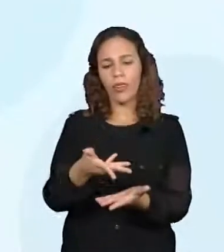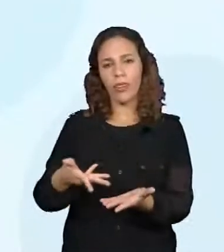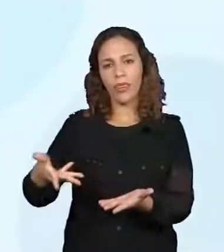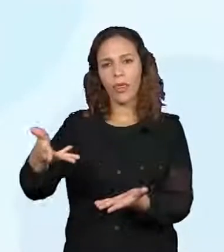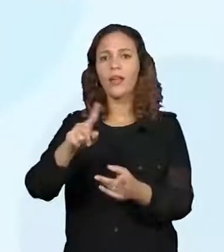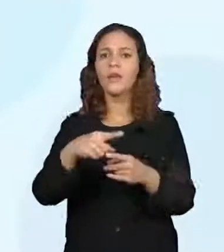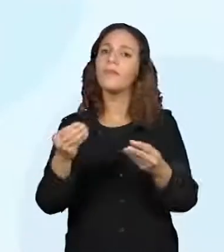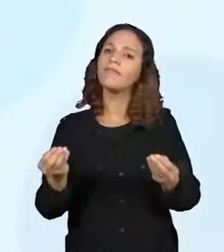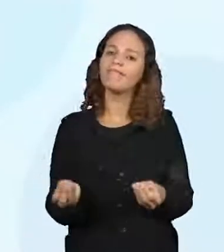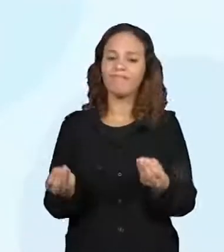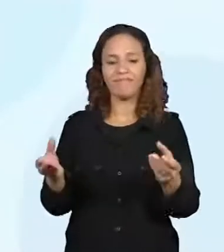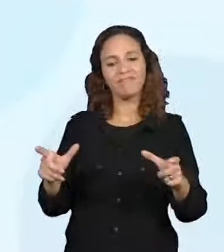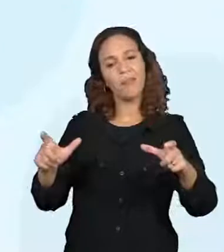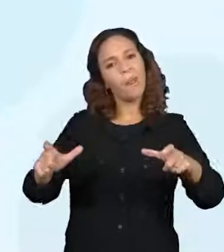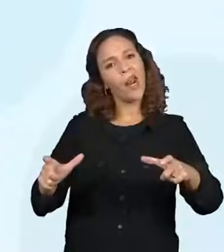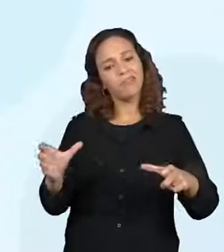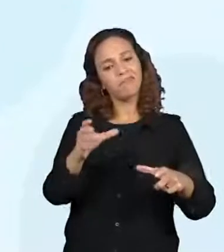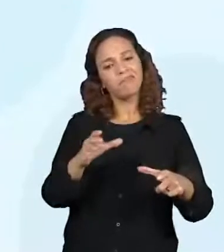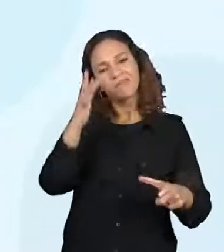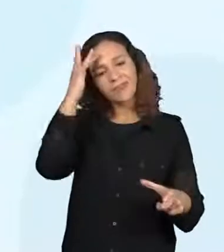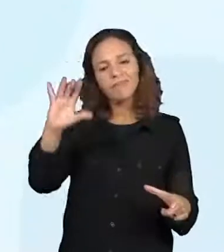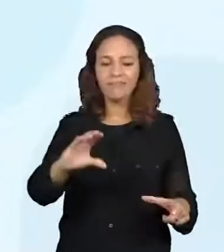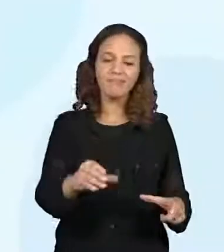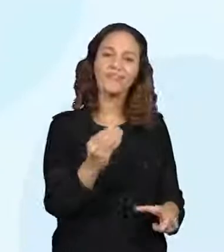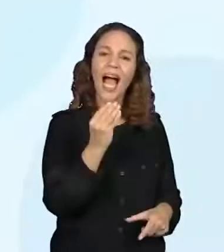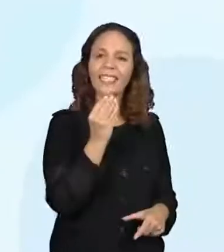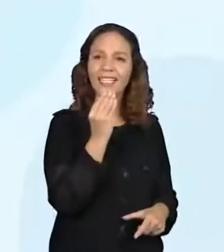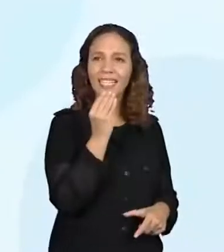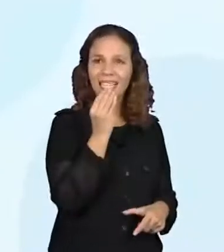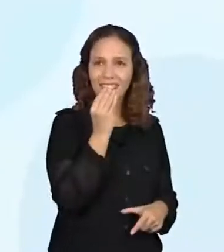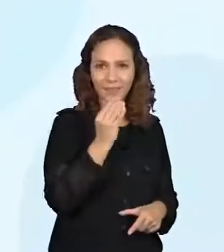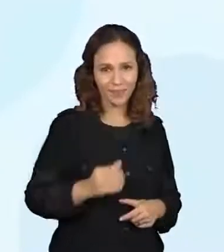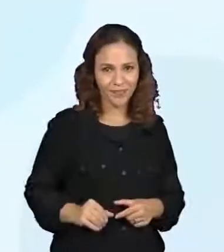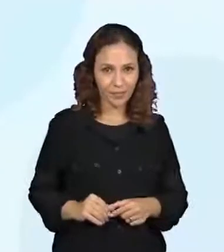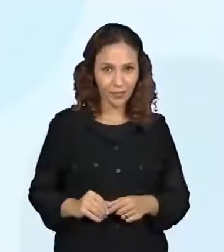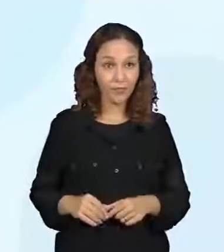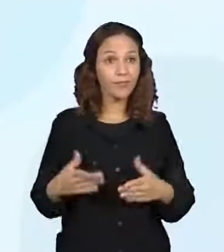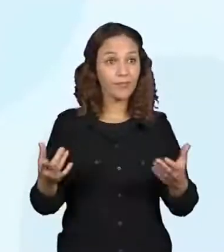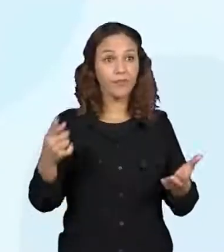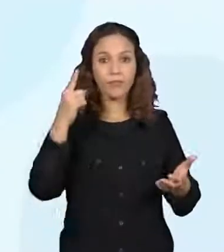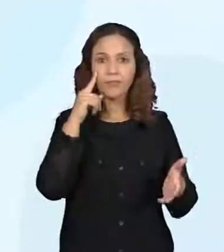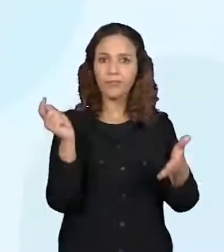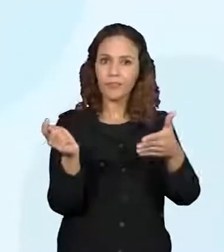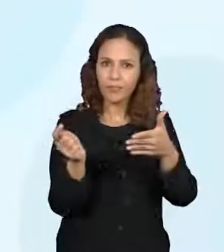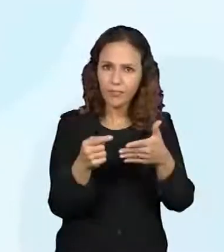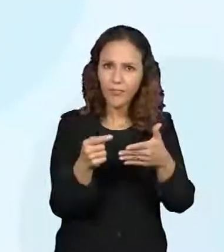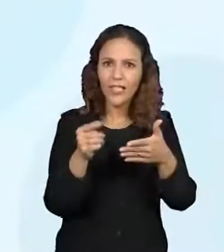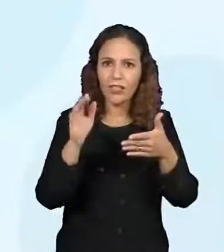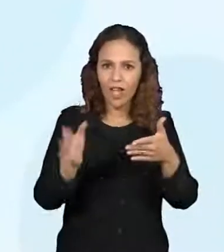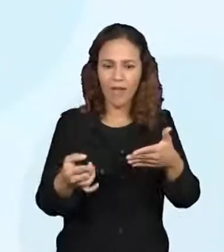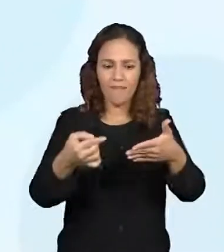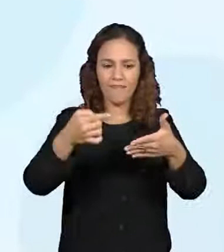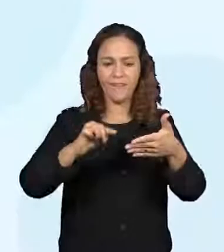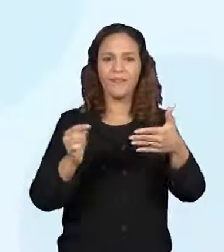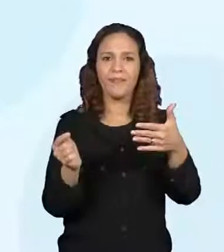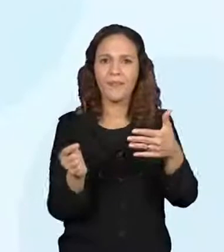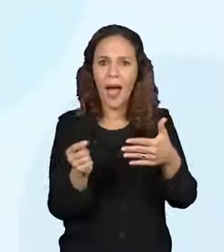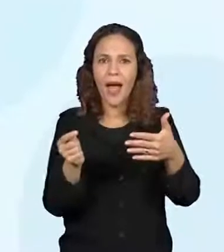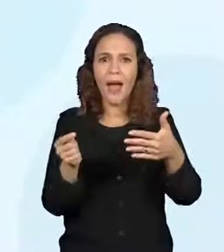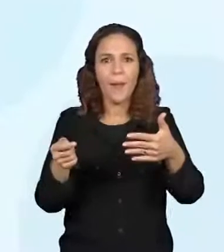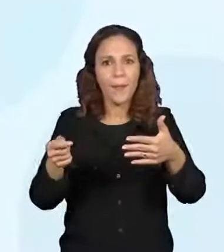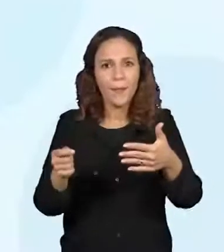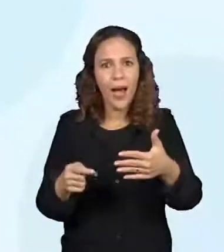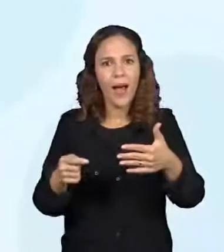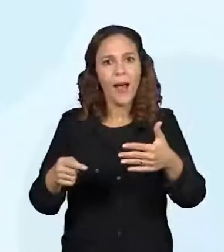tópicos bem importantes. Então, tudo isso, todas essas ações que você vai executar, demanda mais